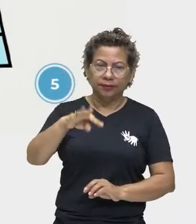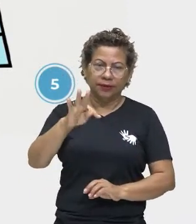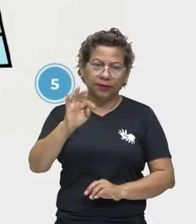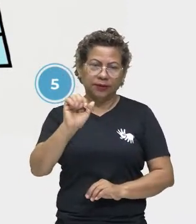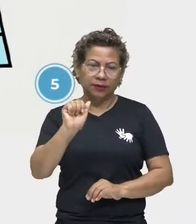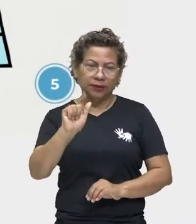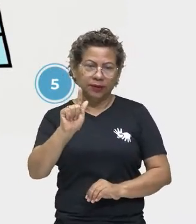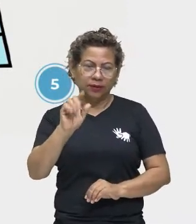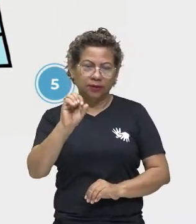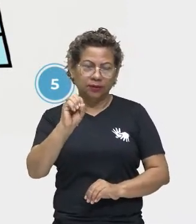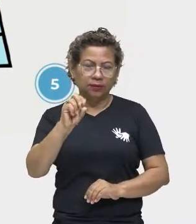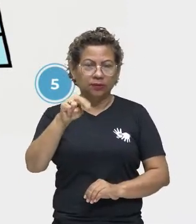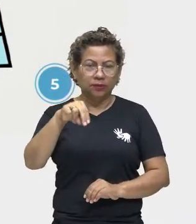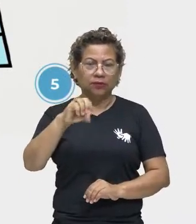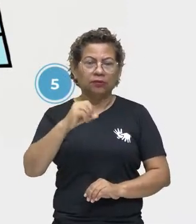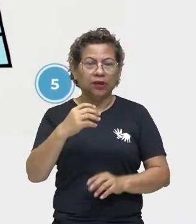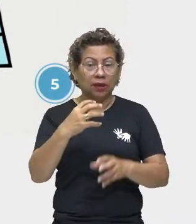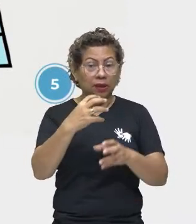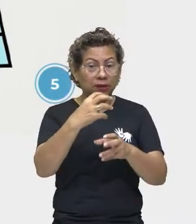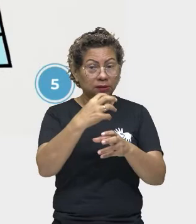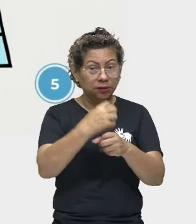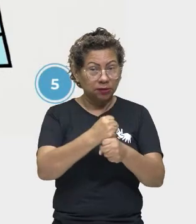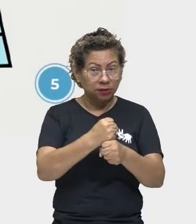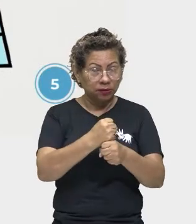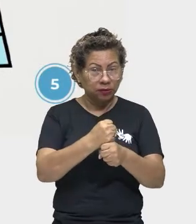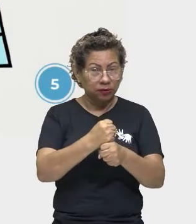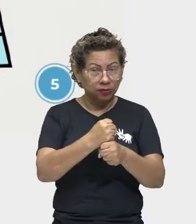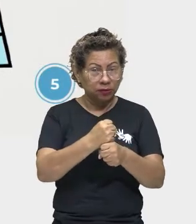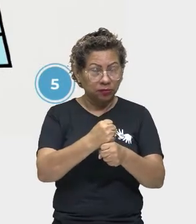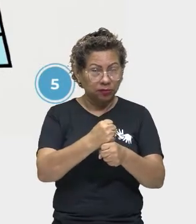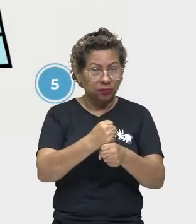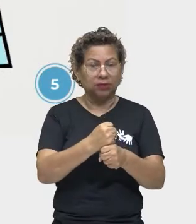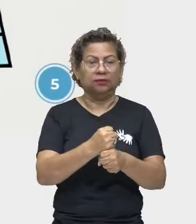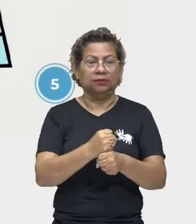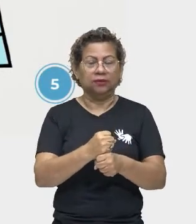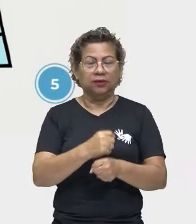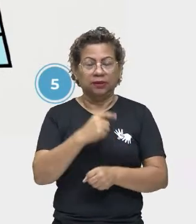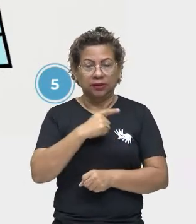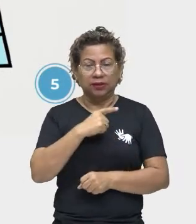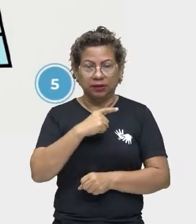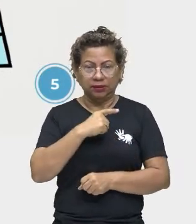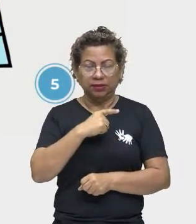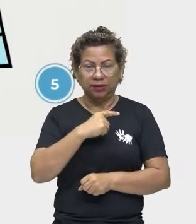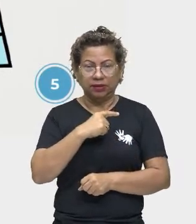Ora, a soma dos ângulos de um pentágono vai ser